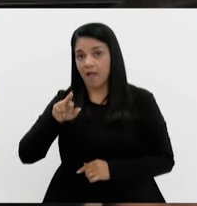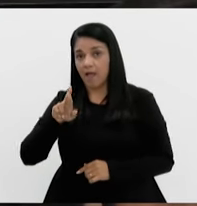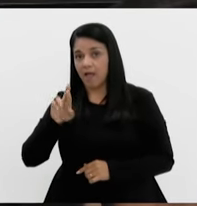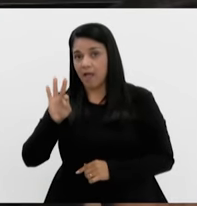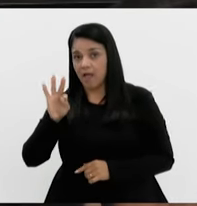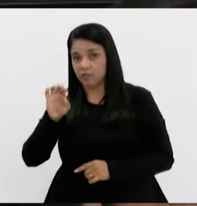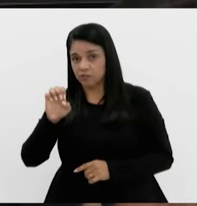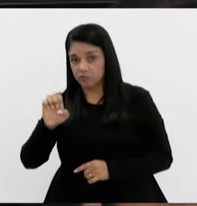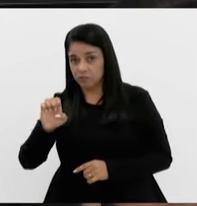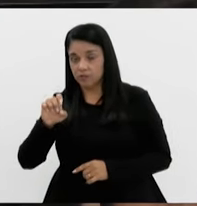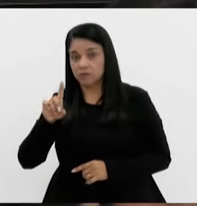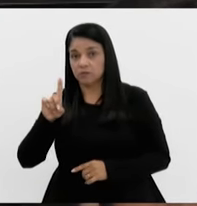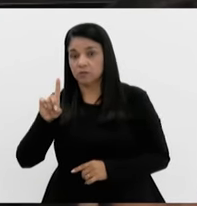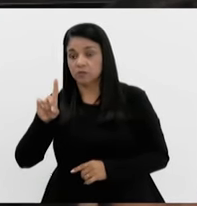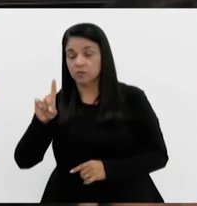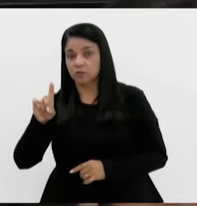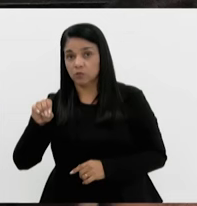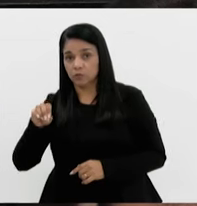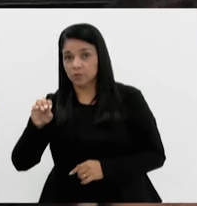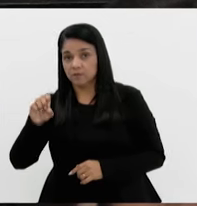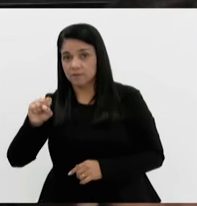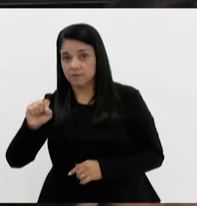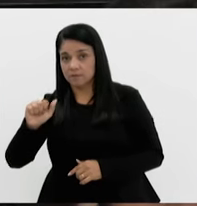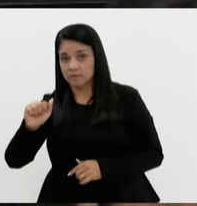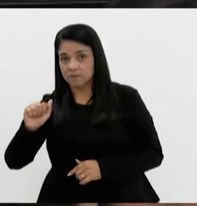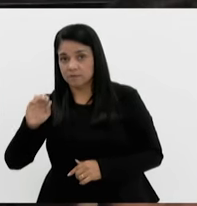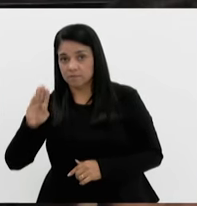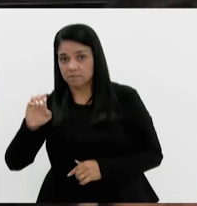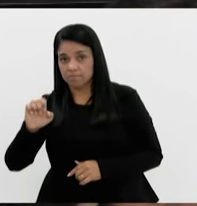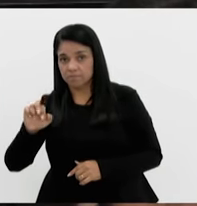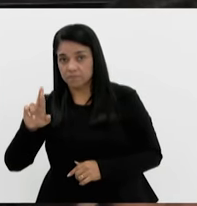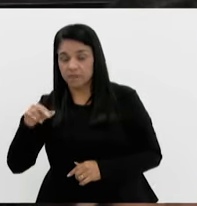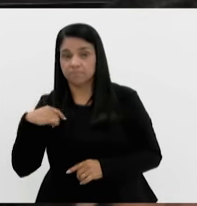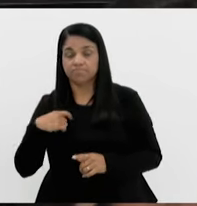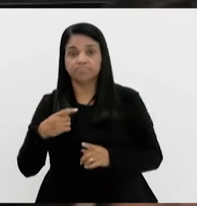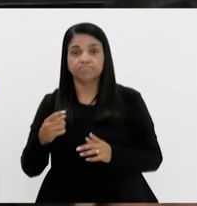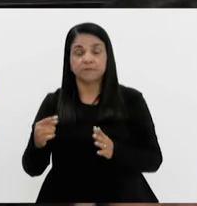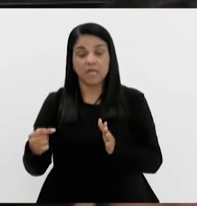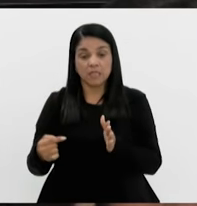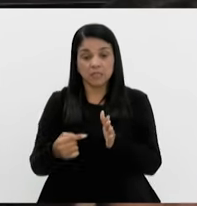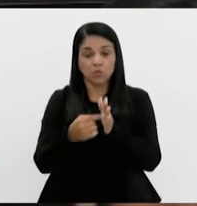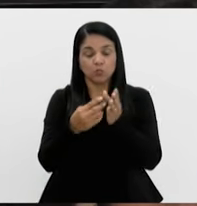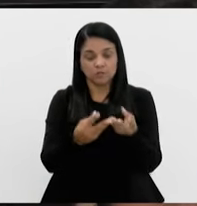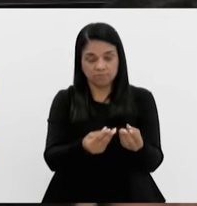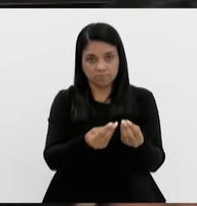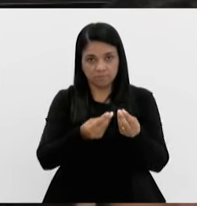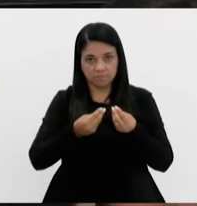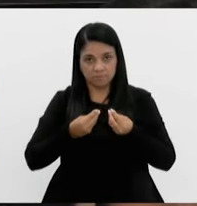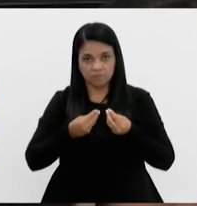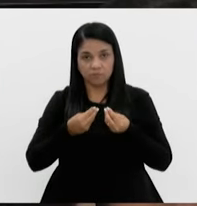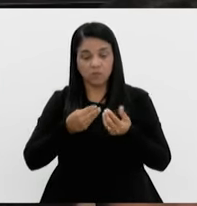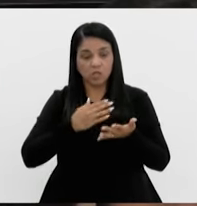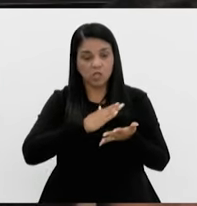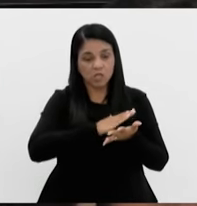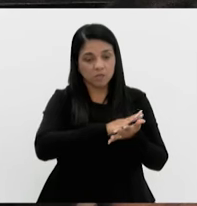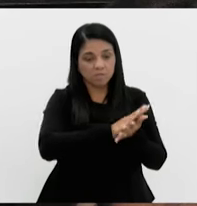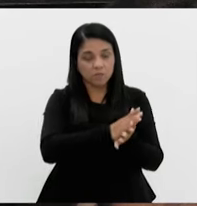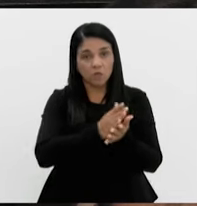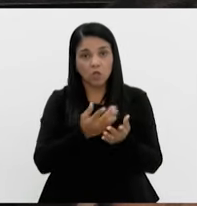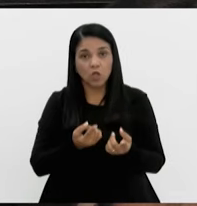mandato recebeu hoje uma denúncia gravíssima de discriminação contra uma